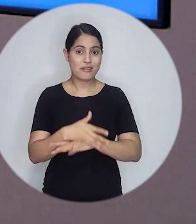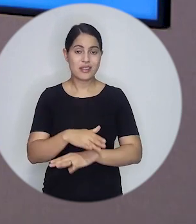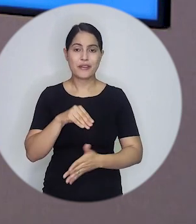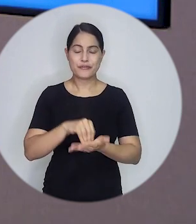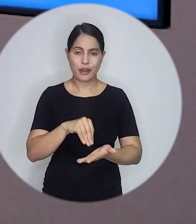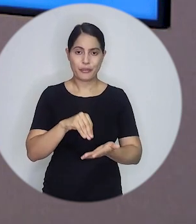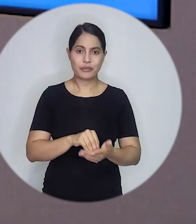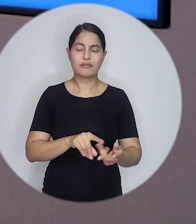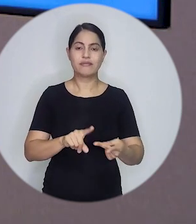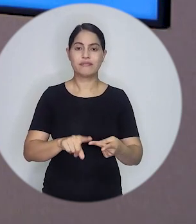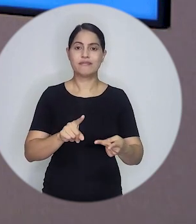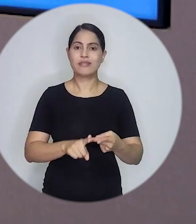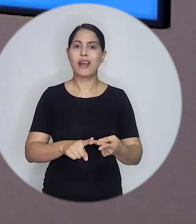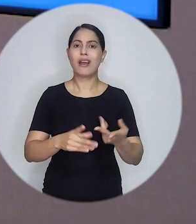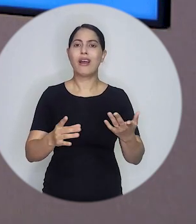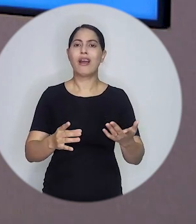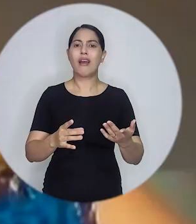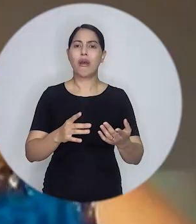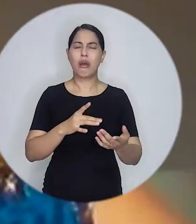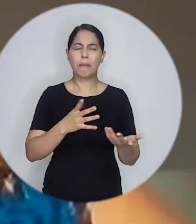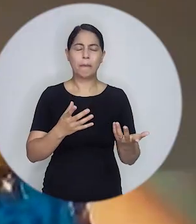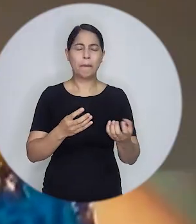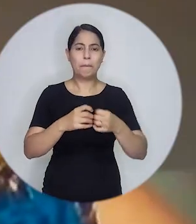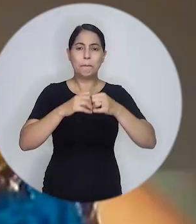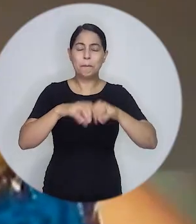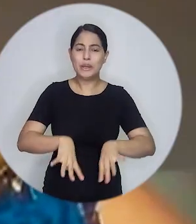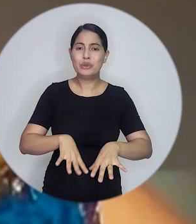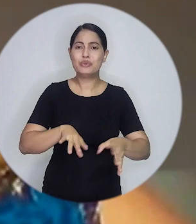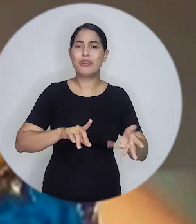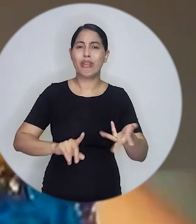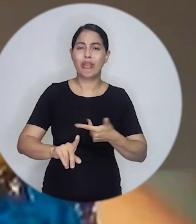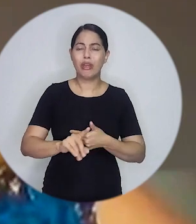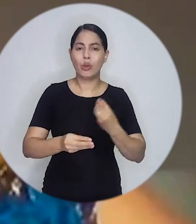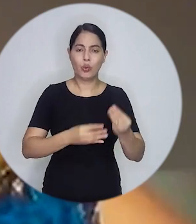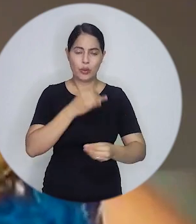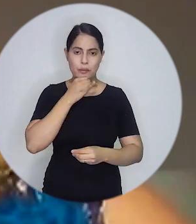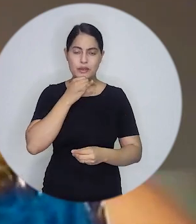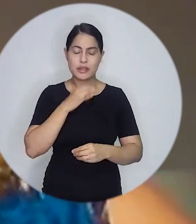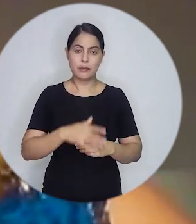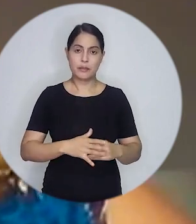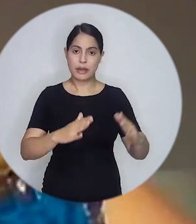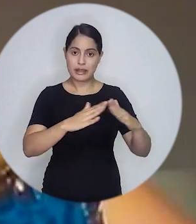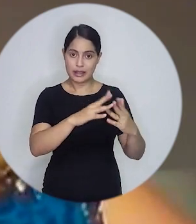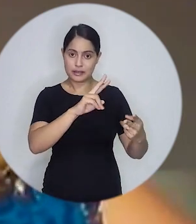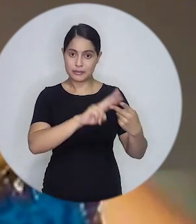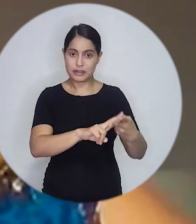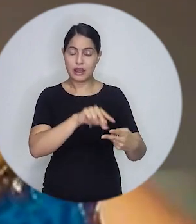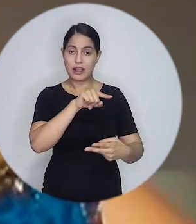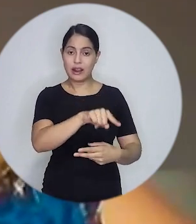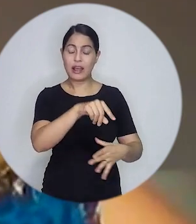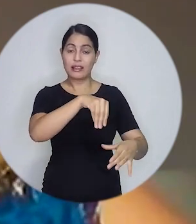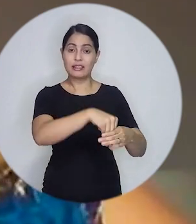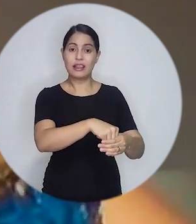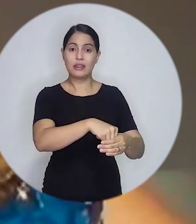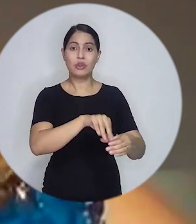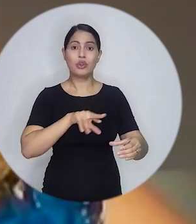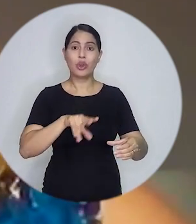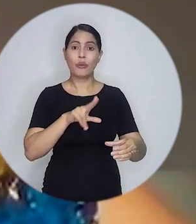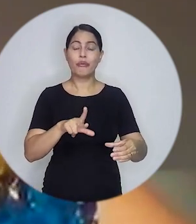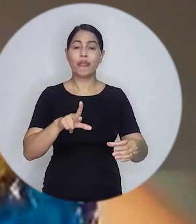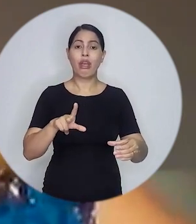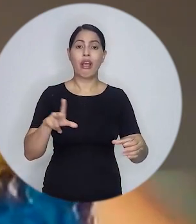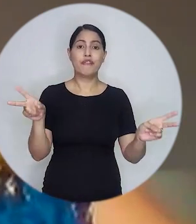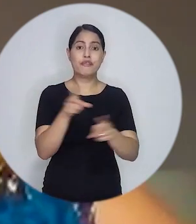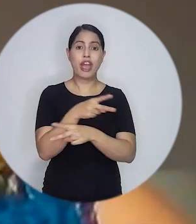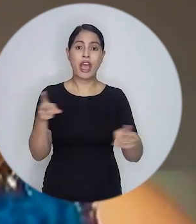saúde, falta de precarização. Às vezes a gente encontra, né, e não é incomum, unidades prisionais onde você não tem